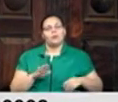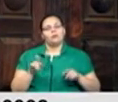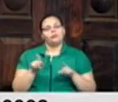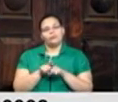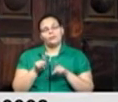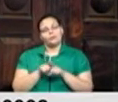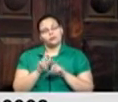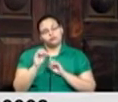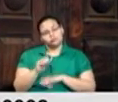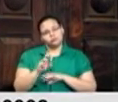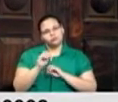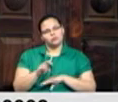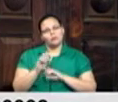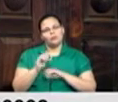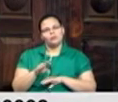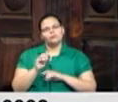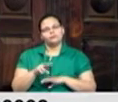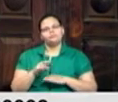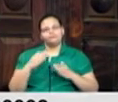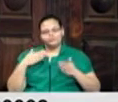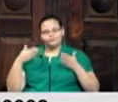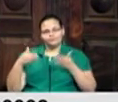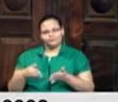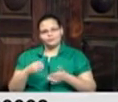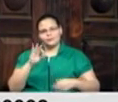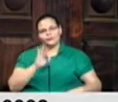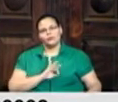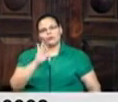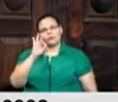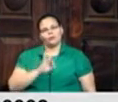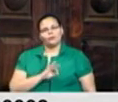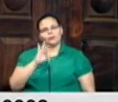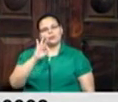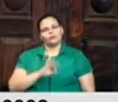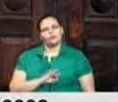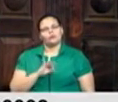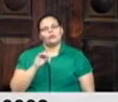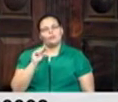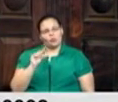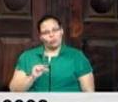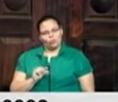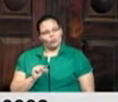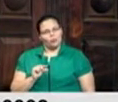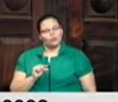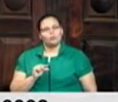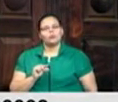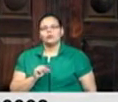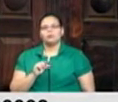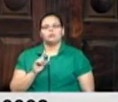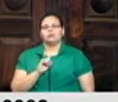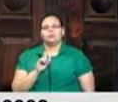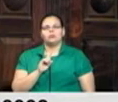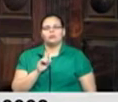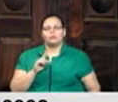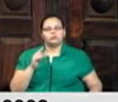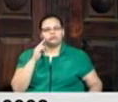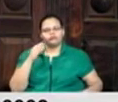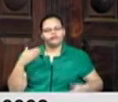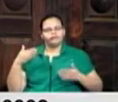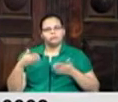na educação, com percentual ainda um pouco menor, não se